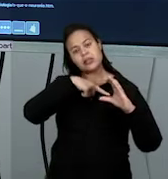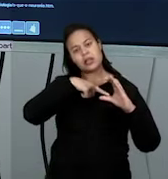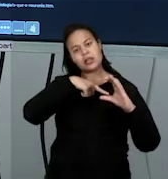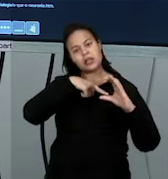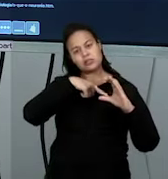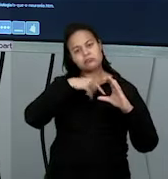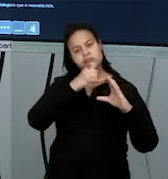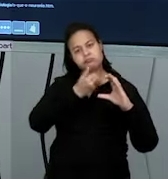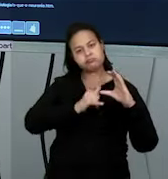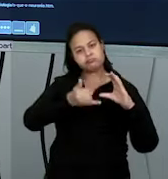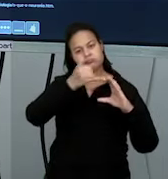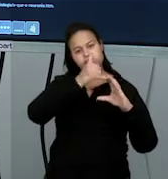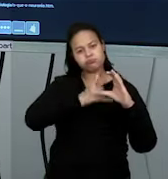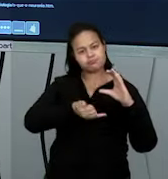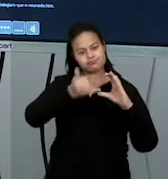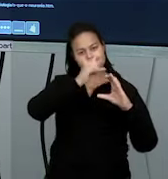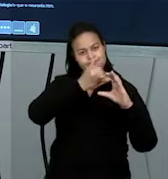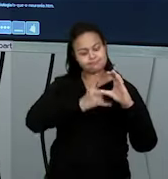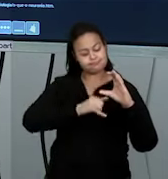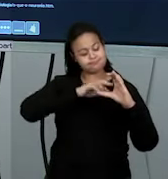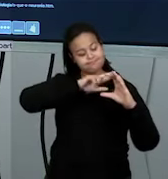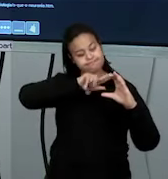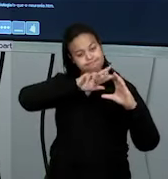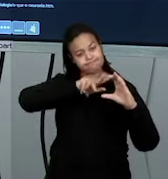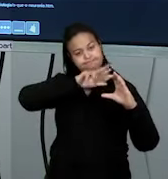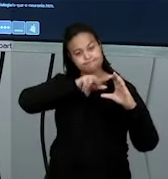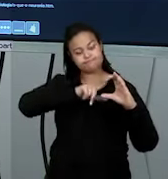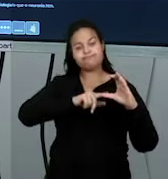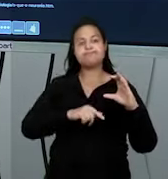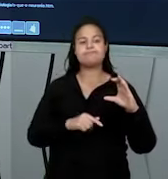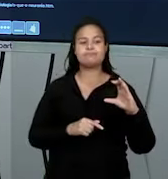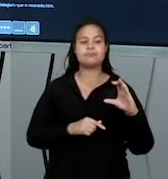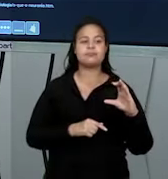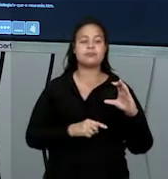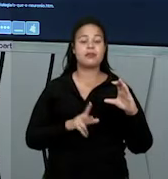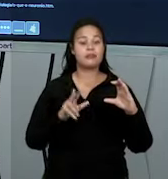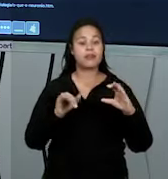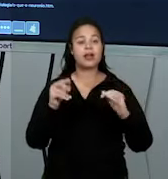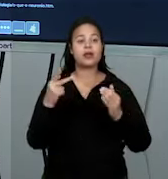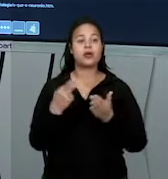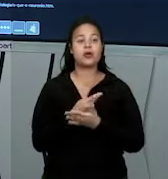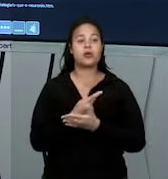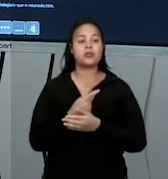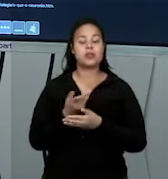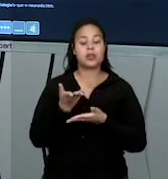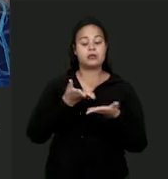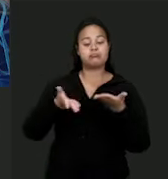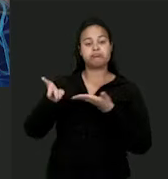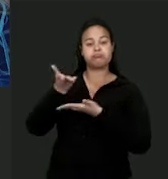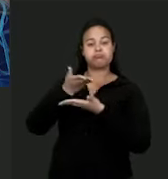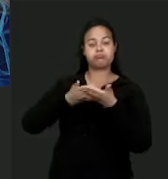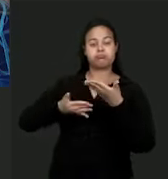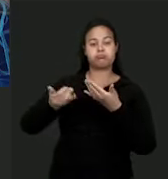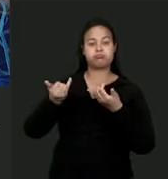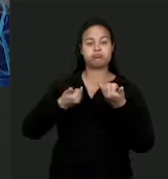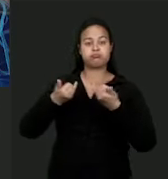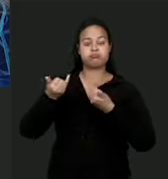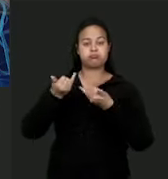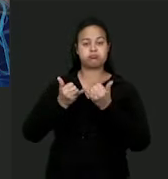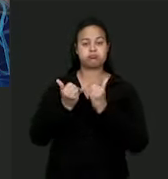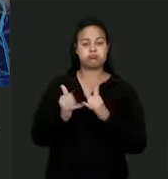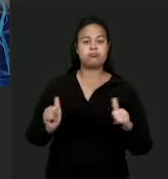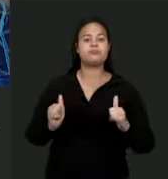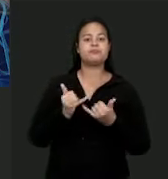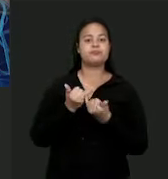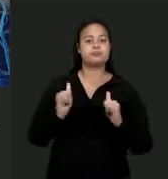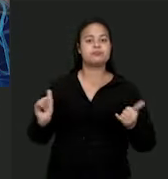elétrico e através dessa diferença de potencial vai ocorrer a transmissão de uma energia. Essa